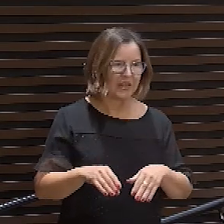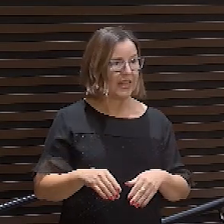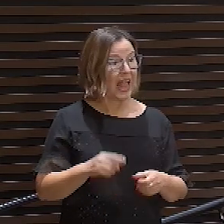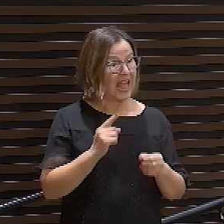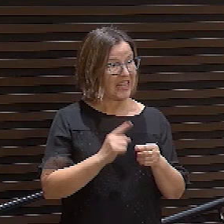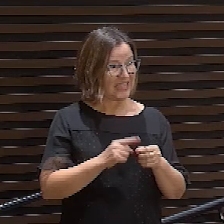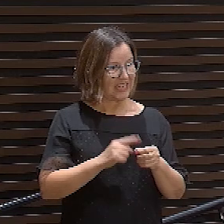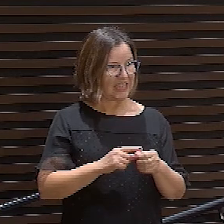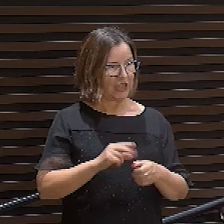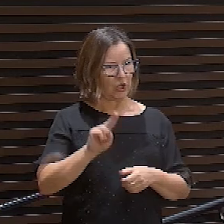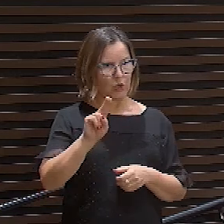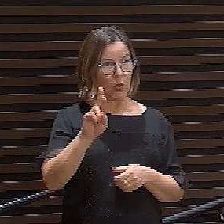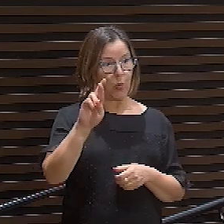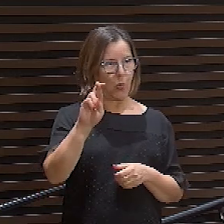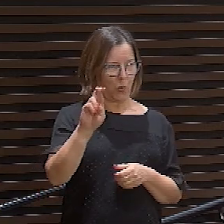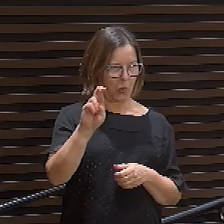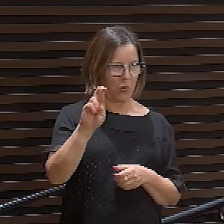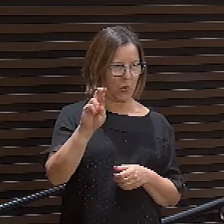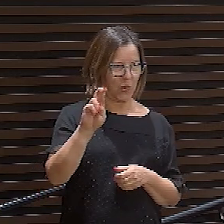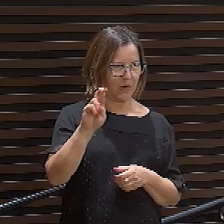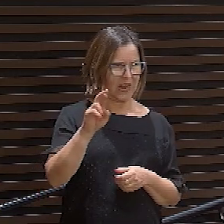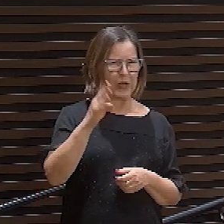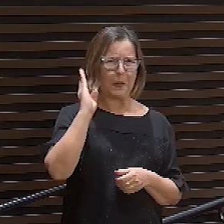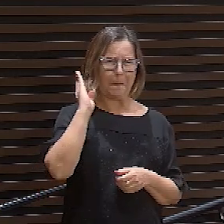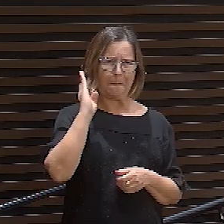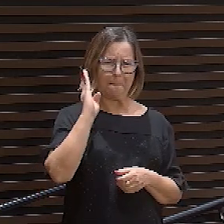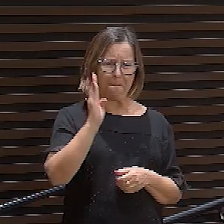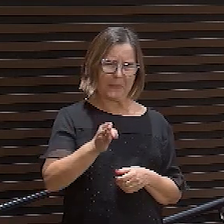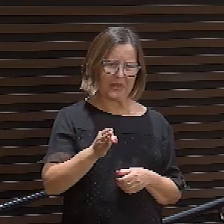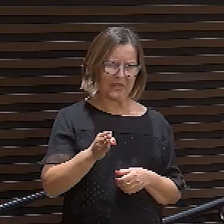era o forno da idolatria.